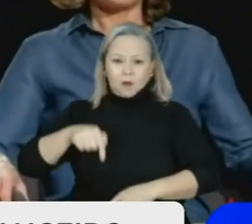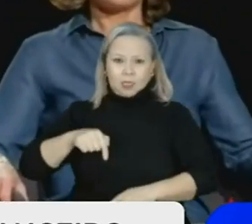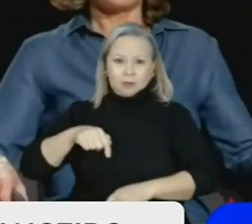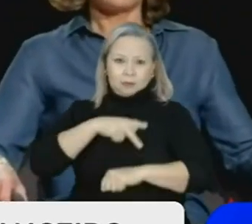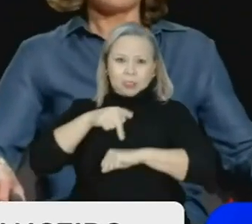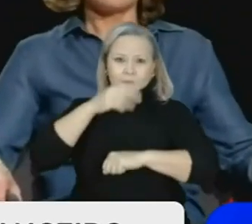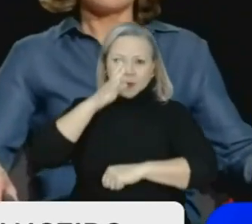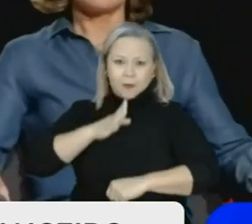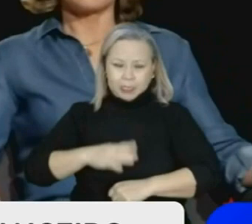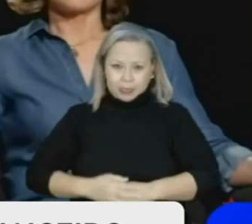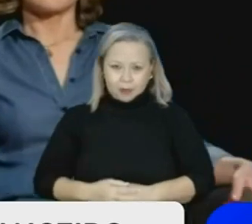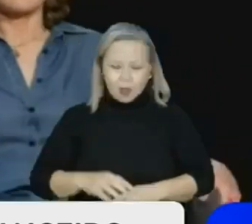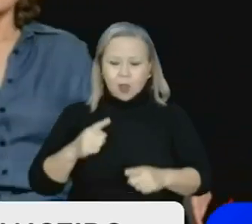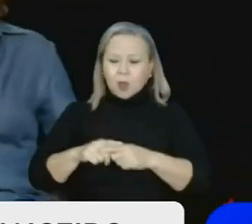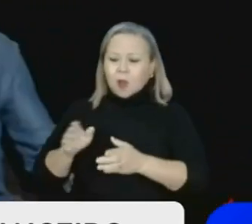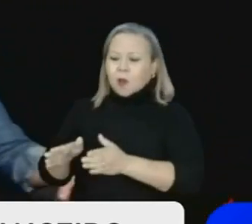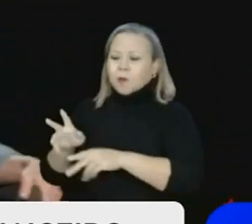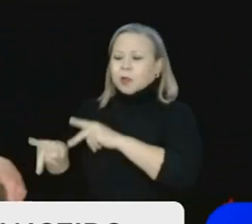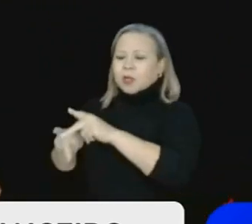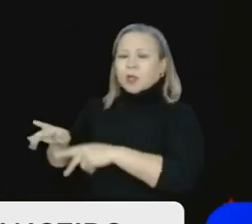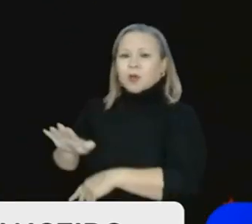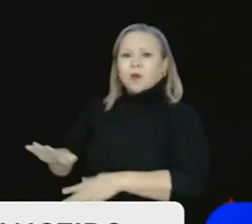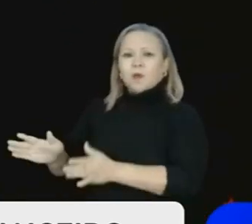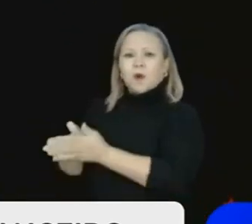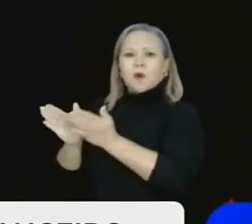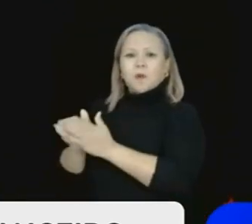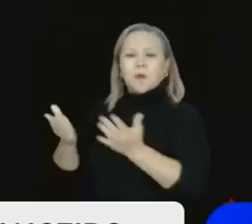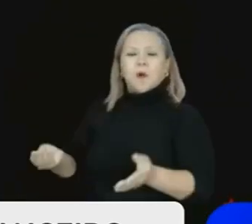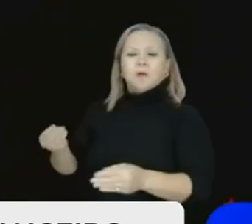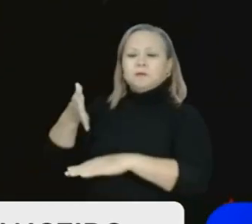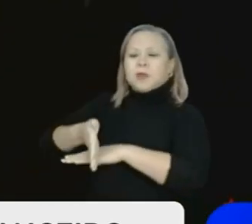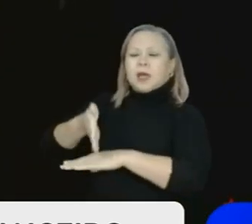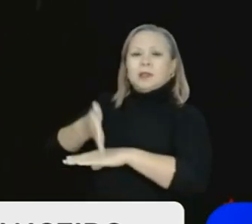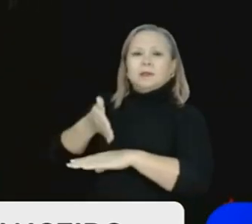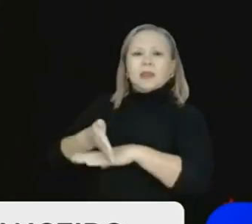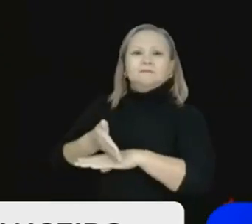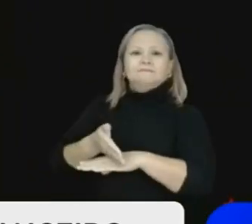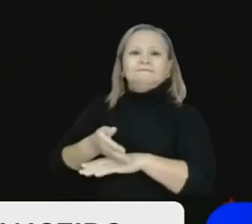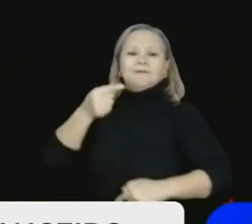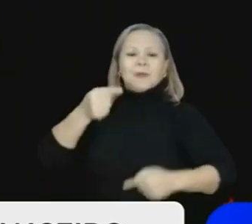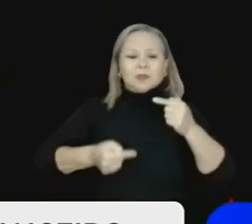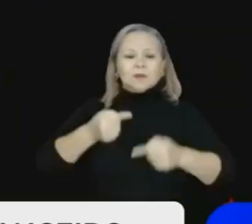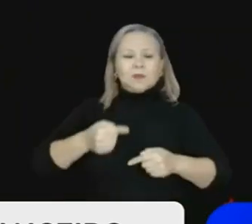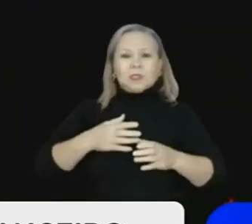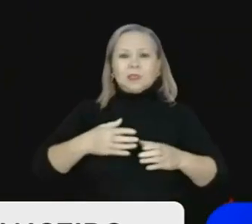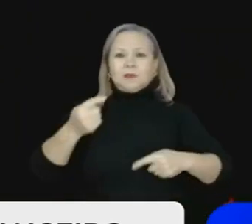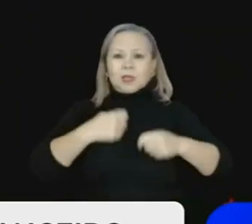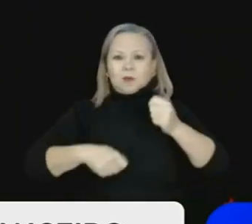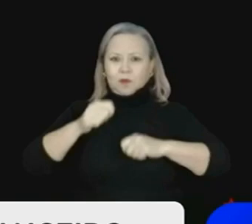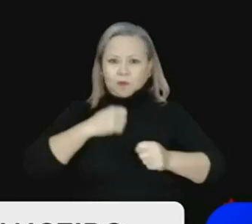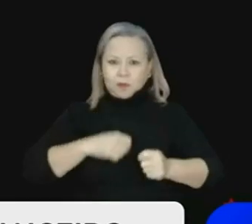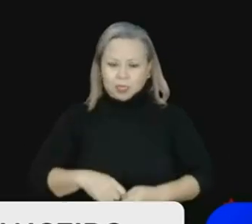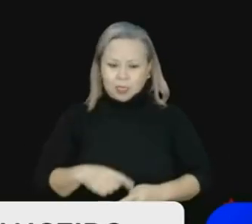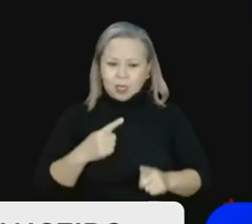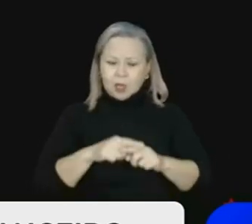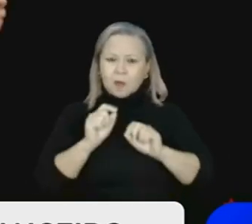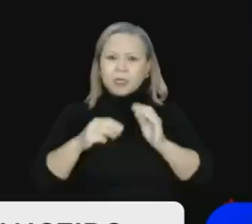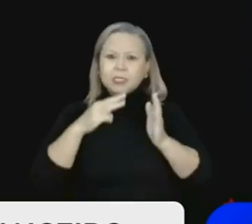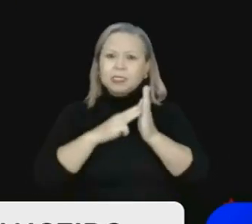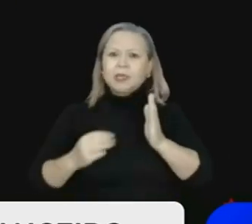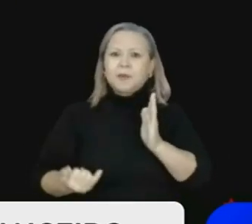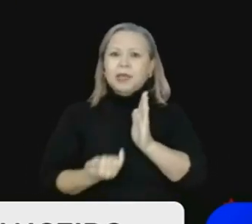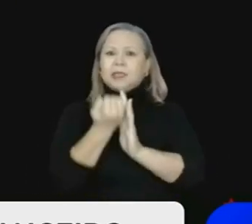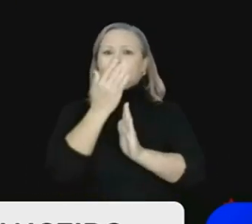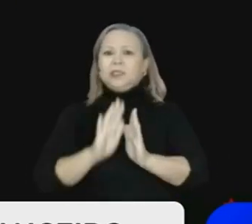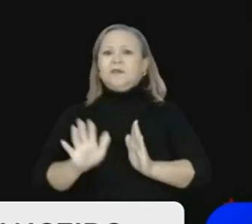presente eleito Lula falou também a gente não pensa na economia quando o Face externa a gente pensa na sobrevivência humana em relação